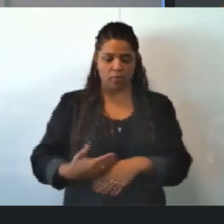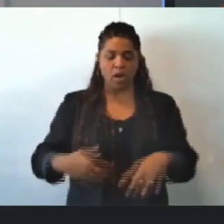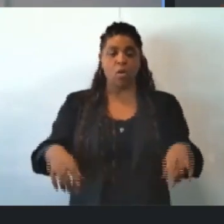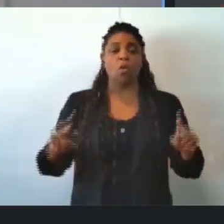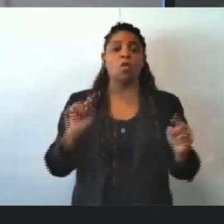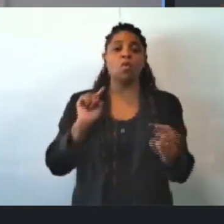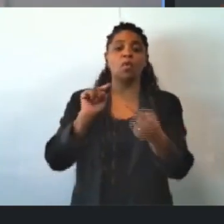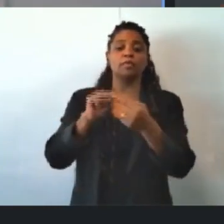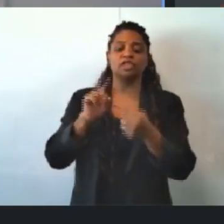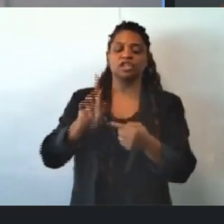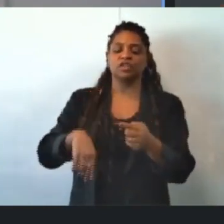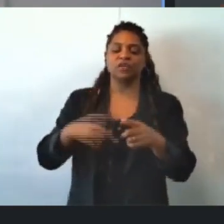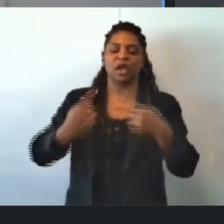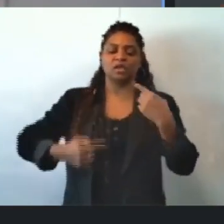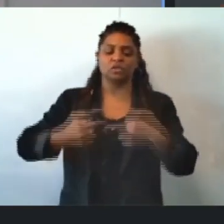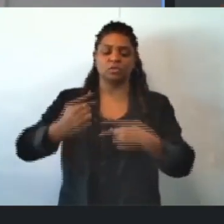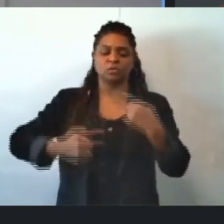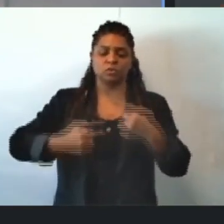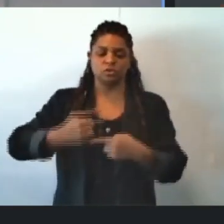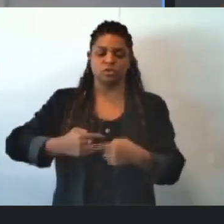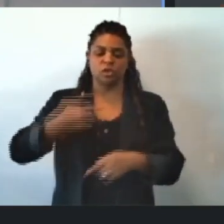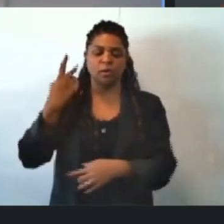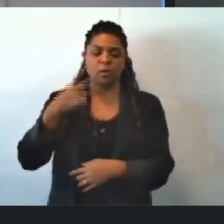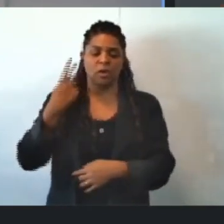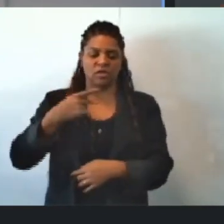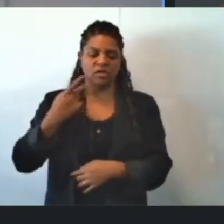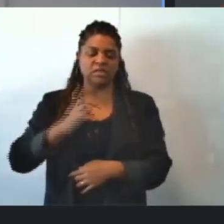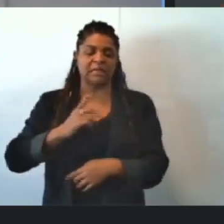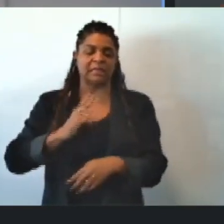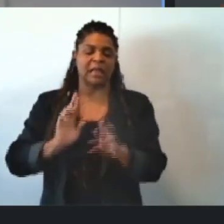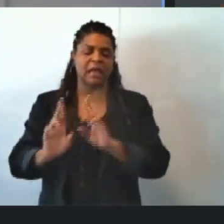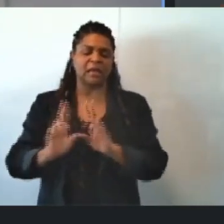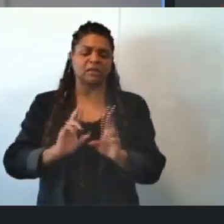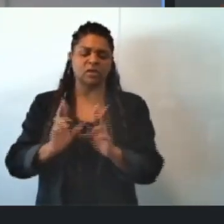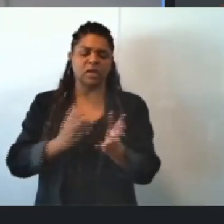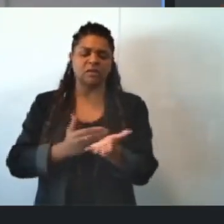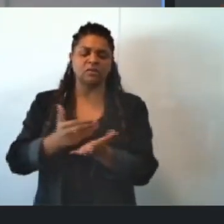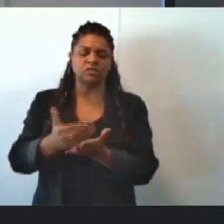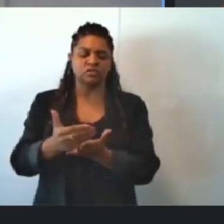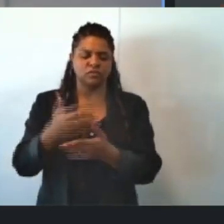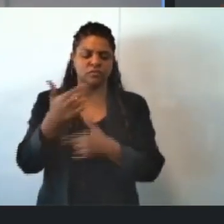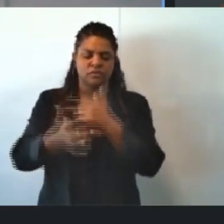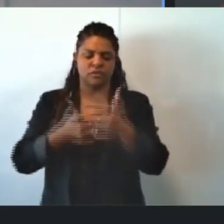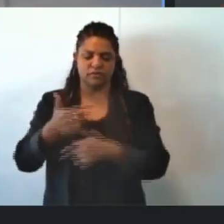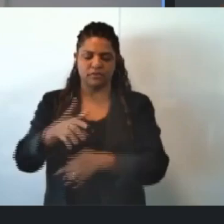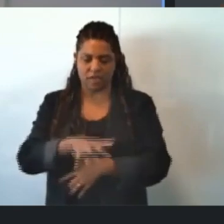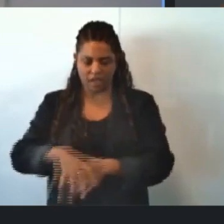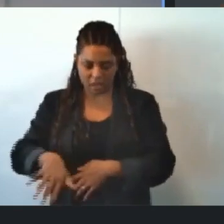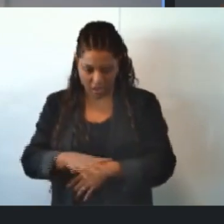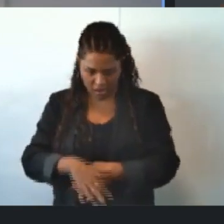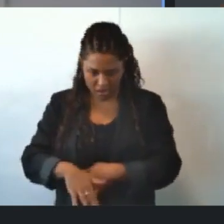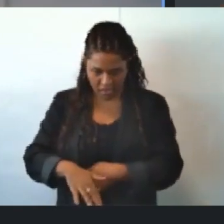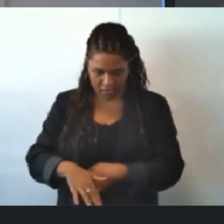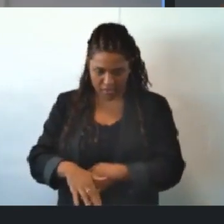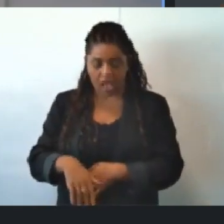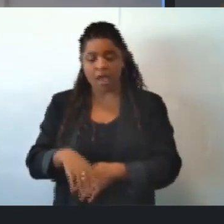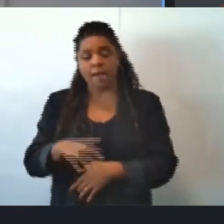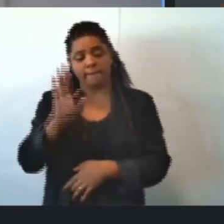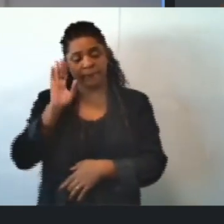públicas relacionadas com as atividades de iniciativa privada na área de serviço, notadamente dos pipoqueiros credenciados pela